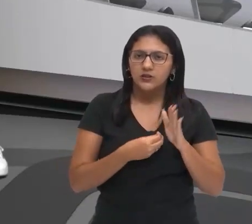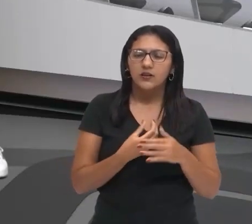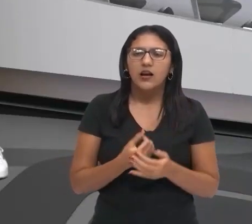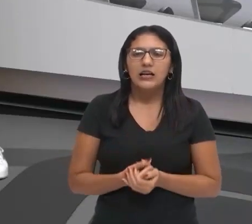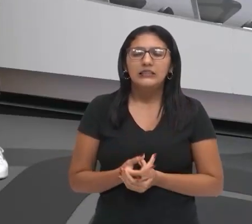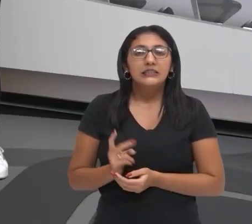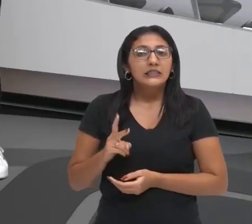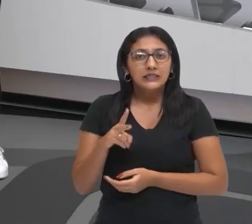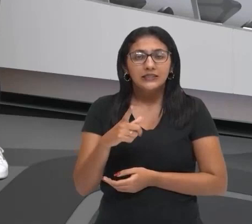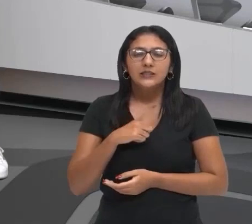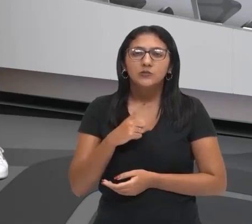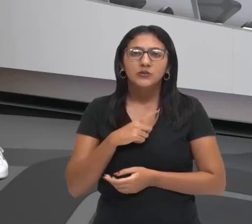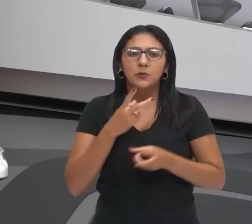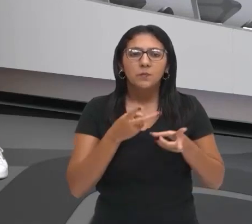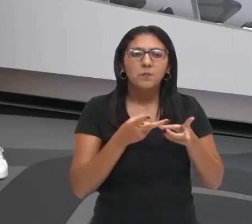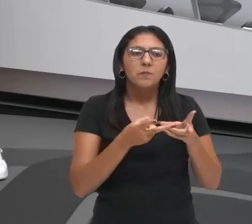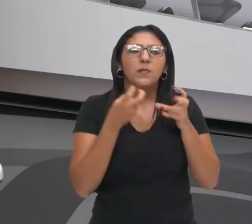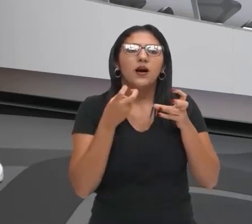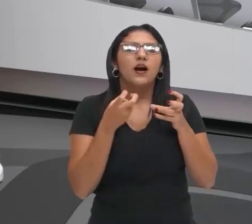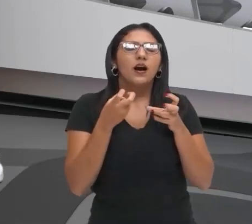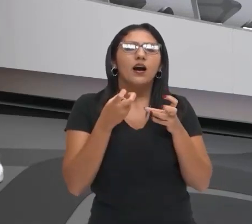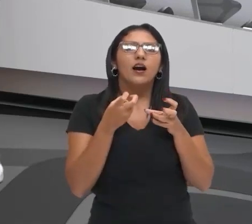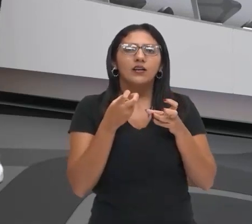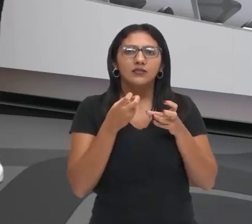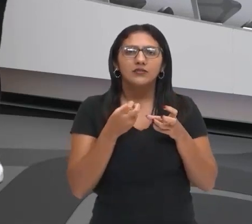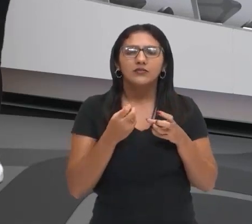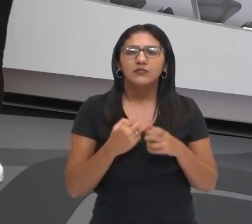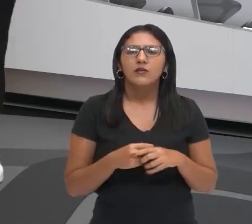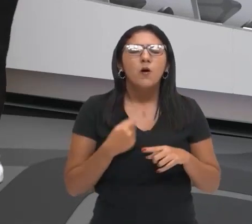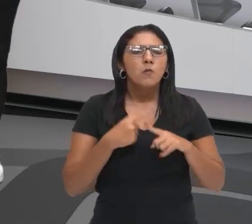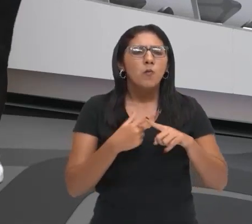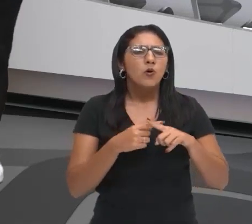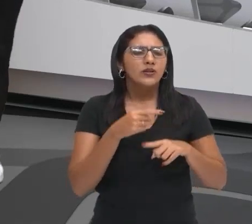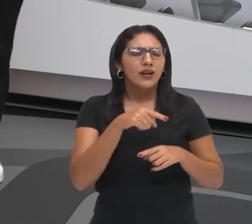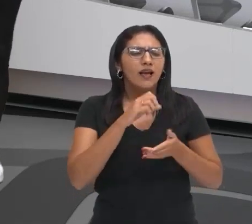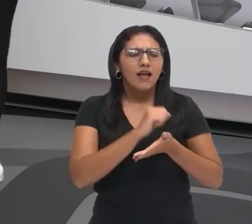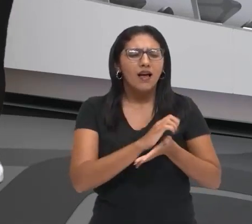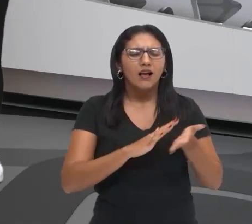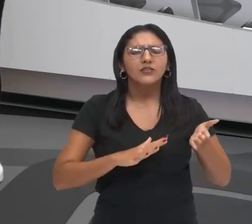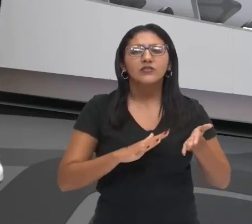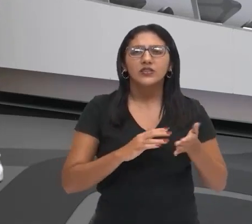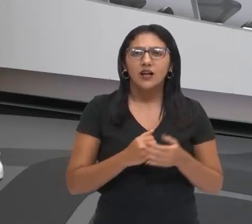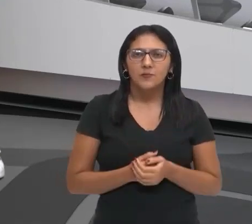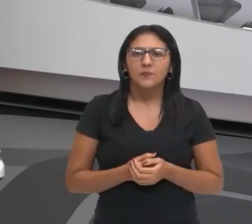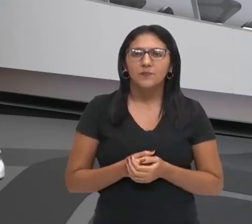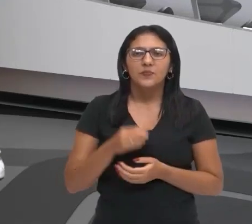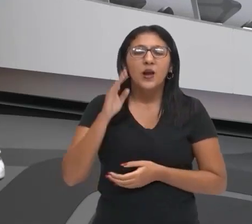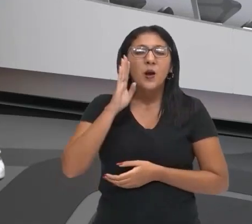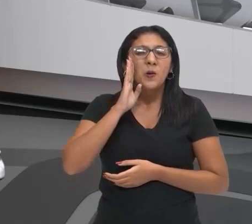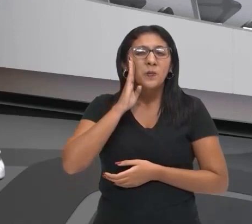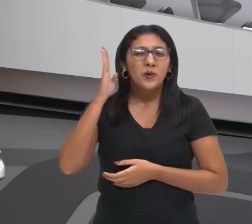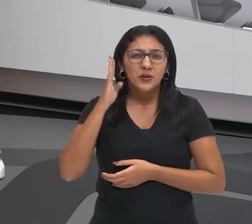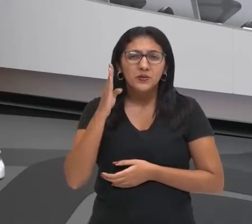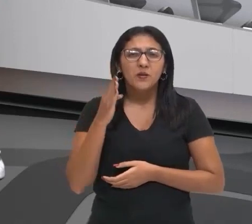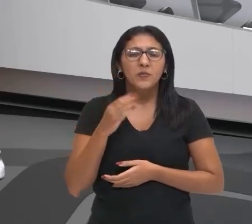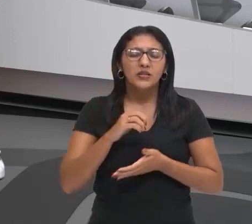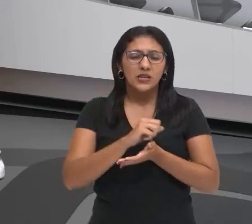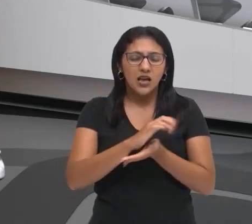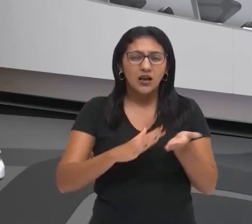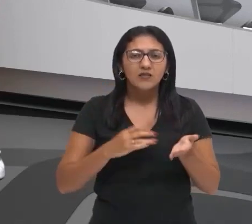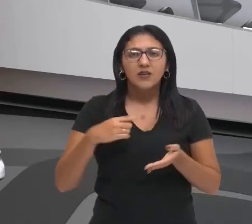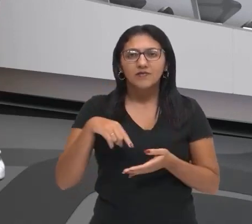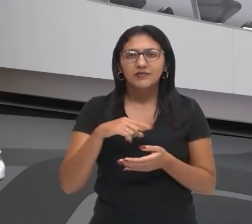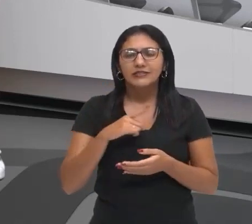sempre há um resultado, sempre há um porquê de acontecer, principalmente as atividades que